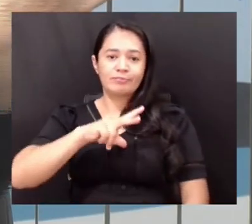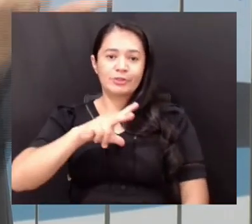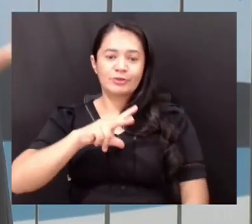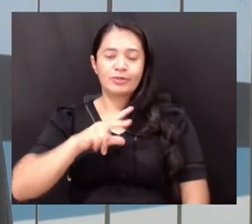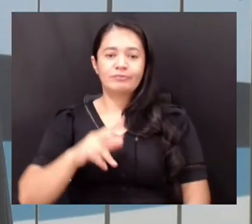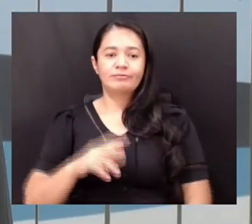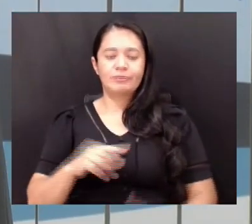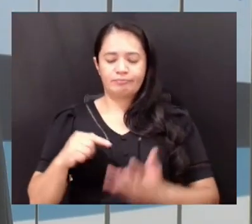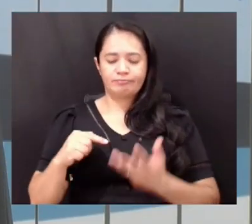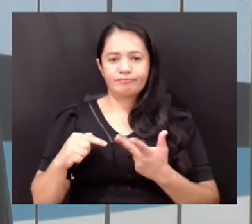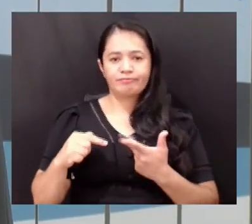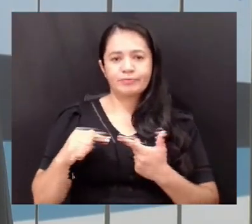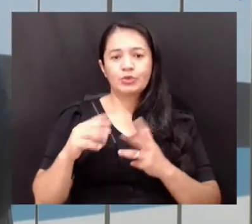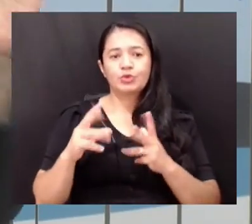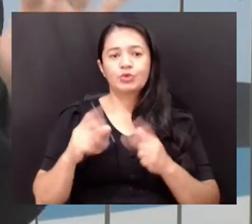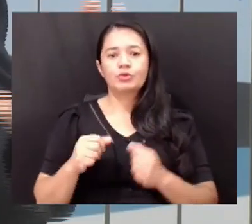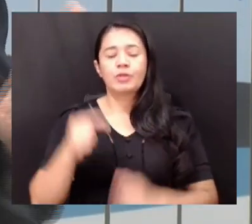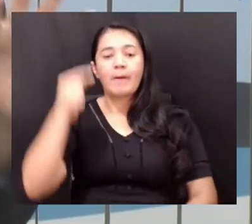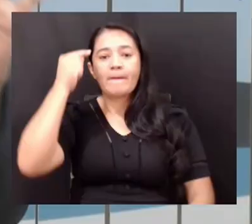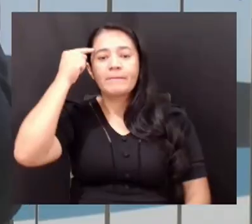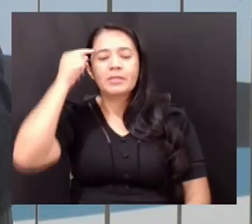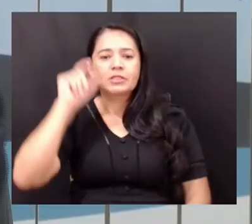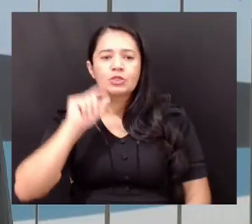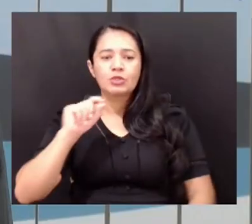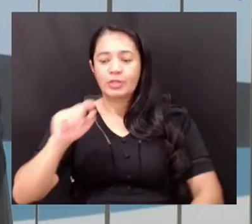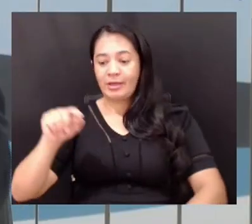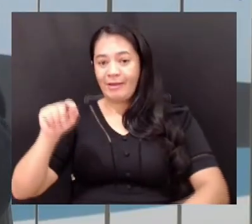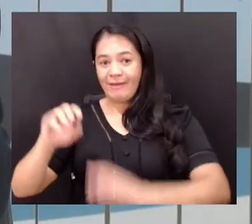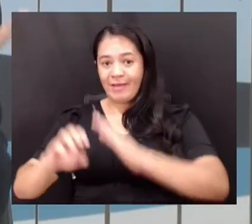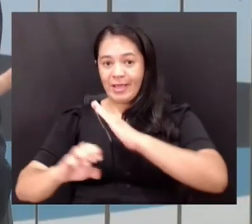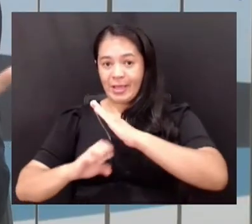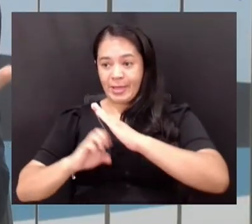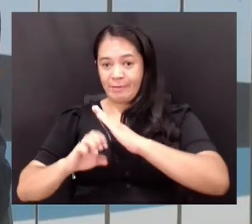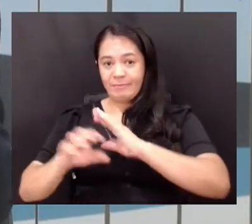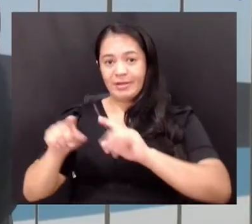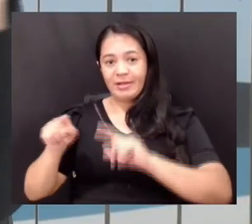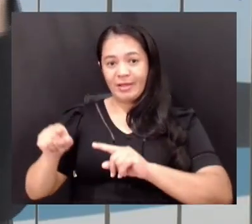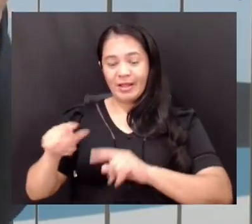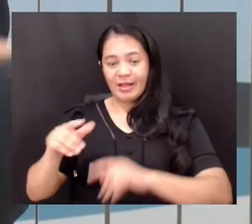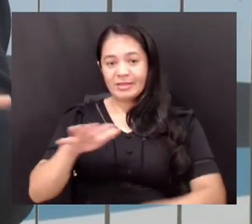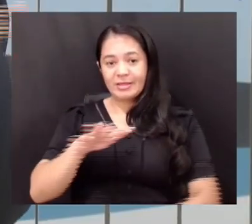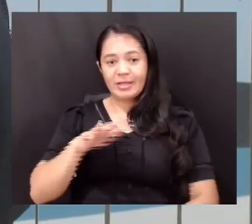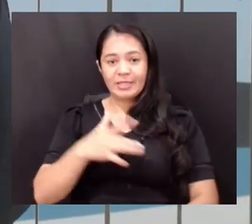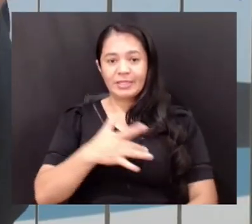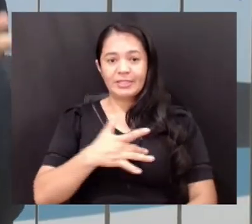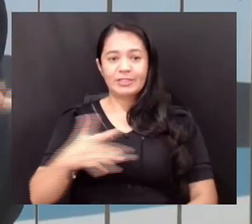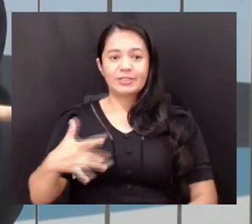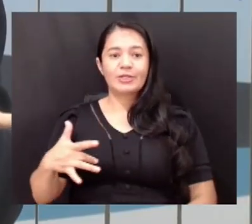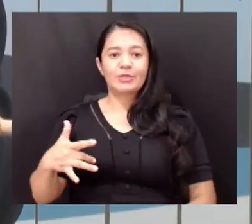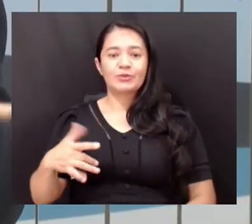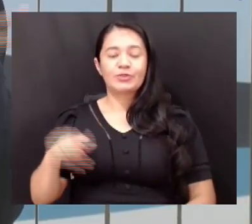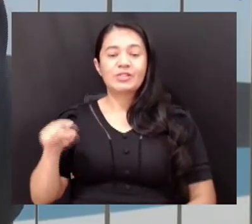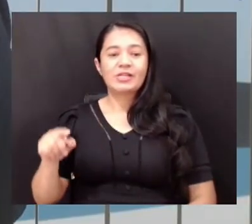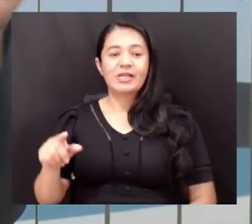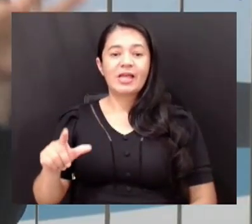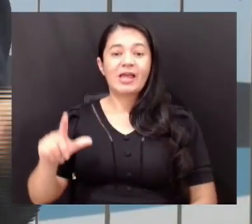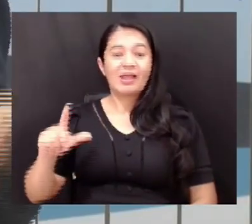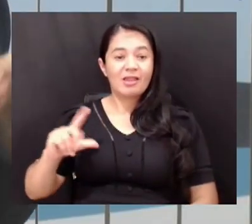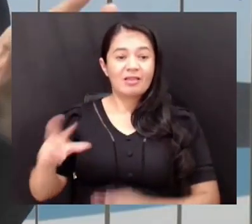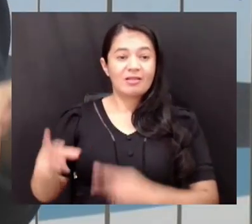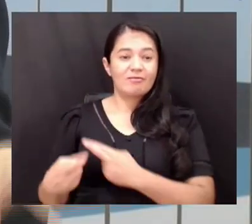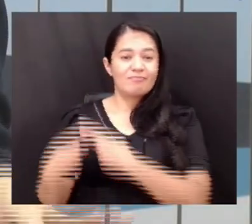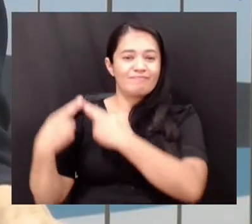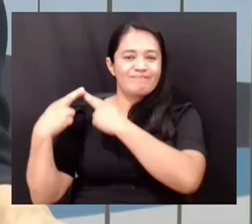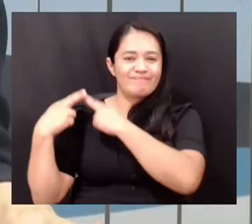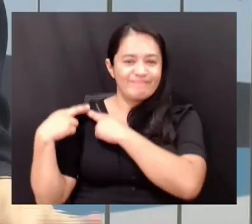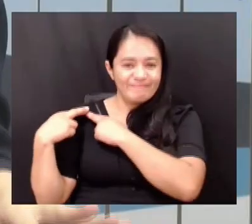que a empresa, na sua parte de saúde corporativa, ela tem uma responsabilidade diante